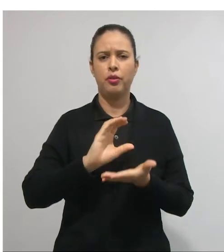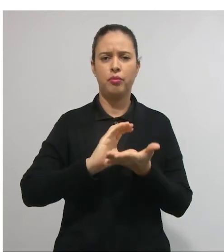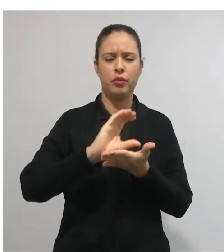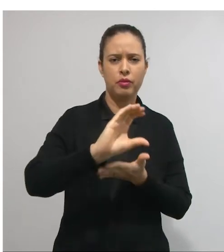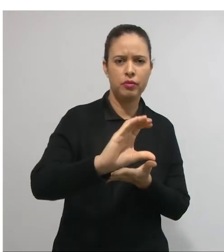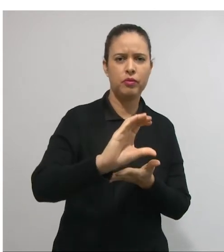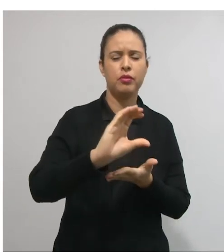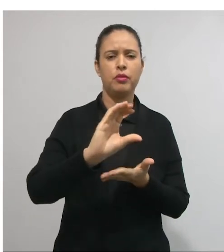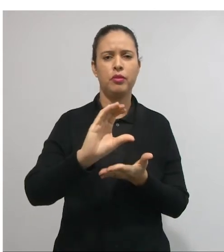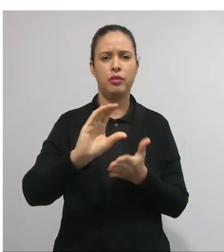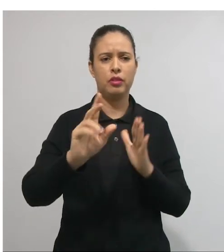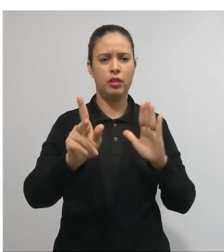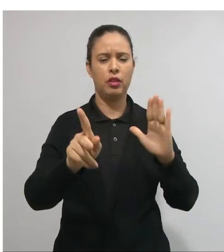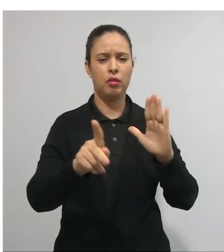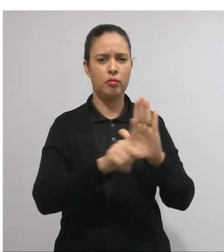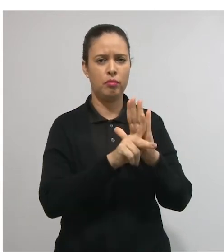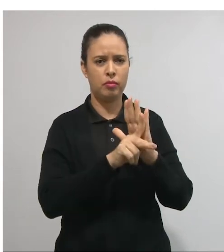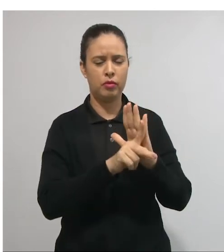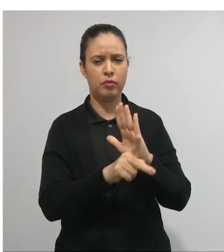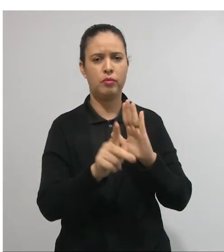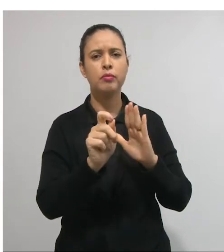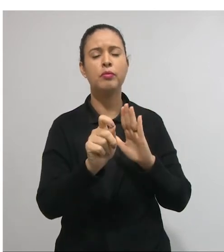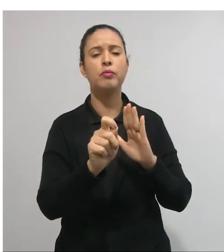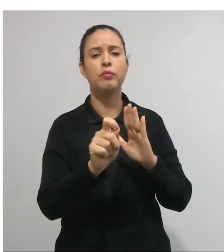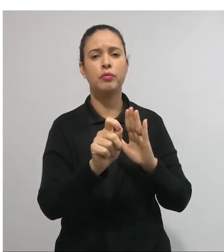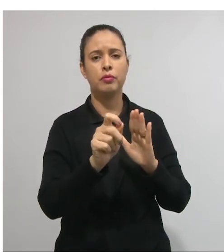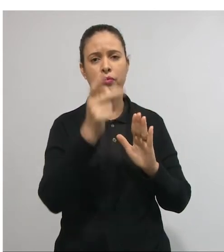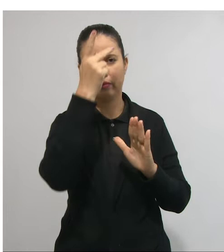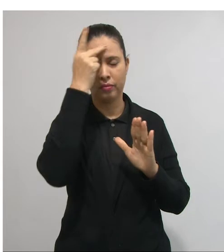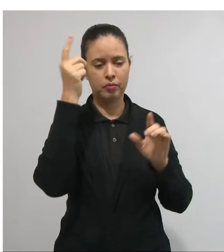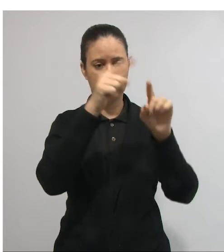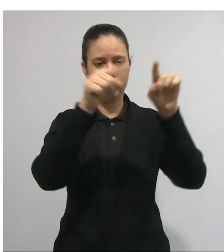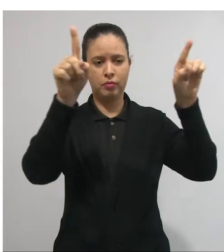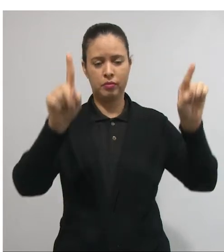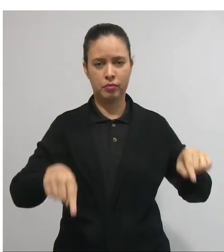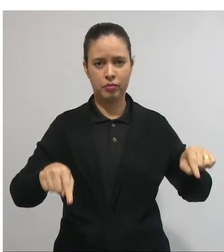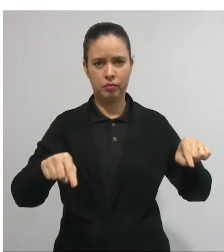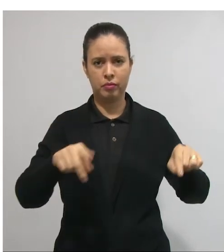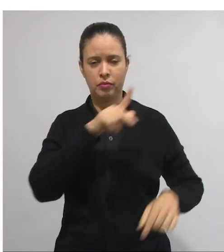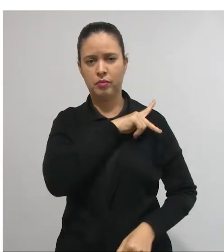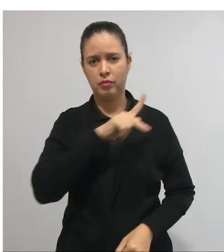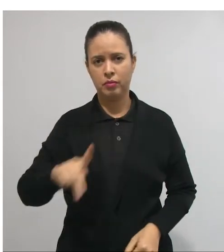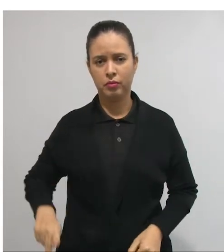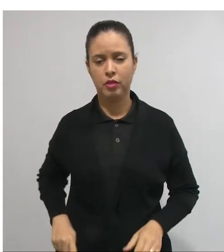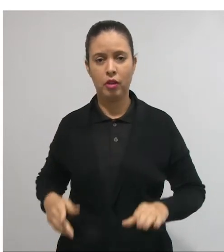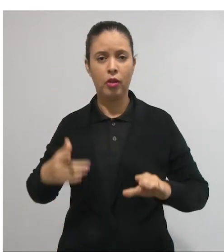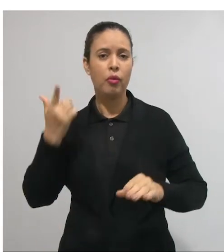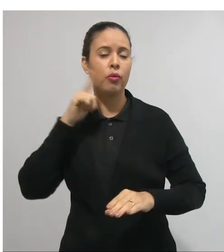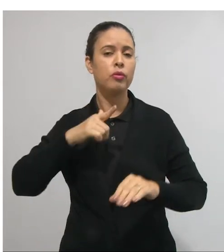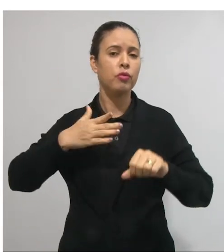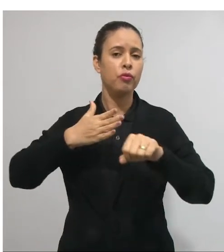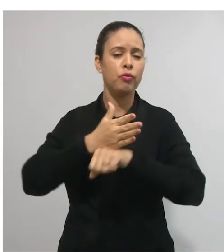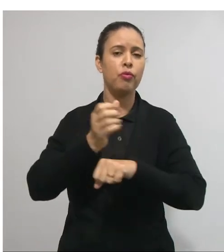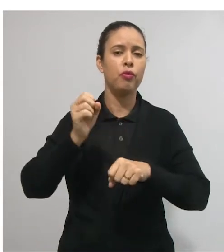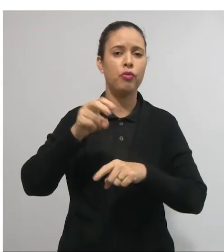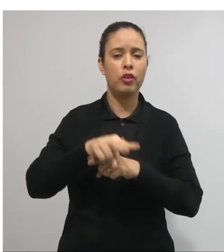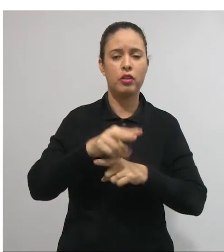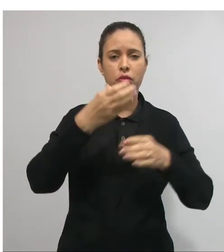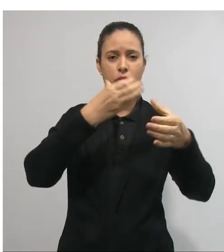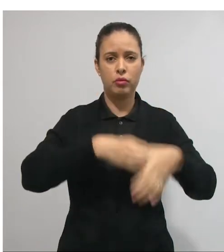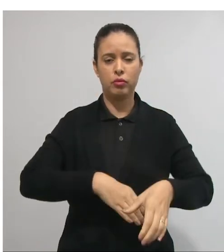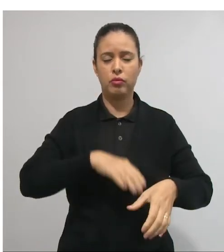destinados a servidores ou empregados públicos que ingressam por meio de concurso.